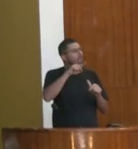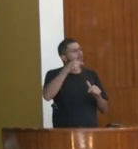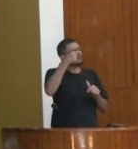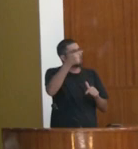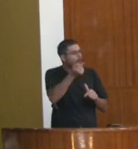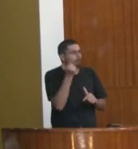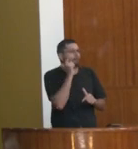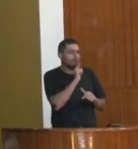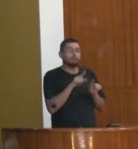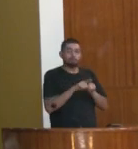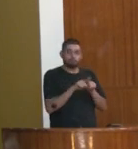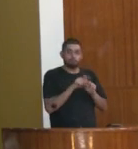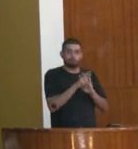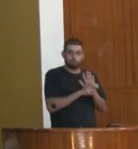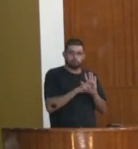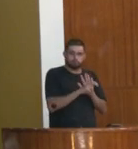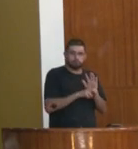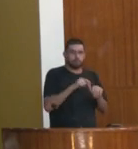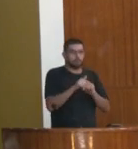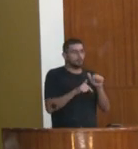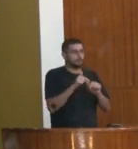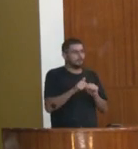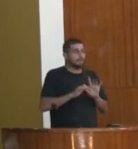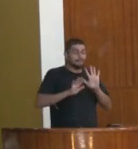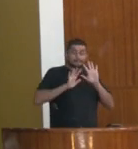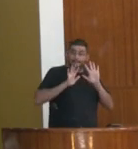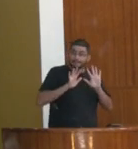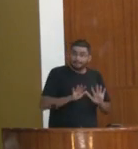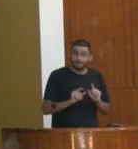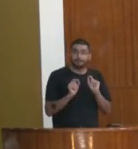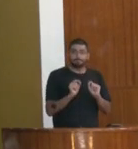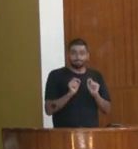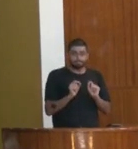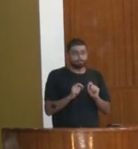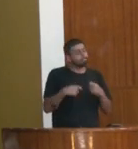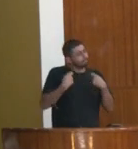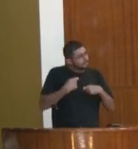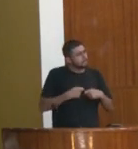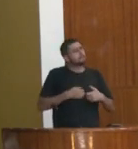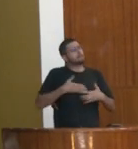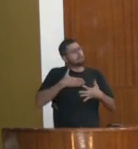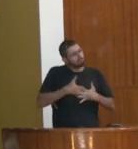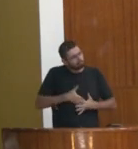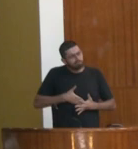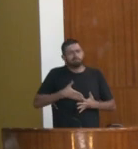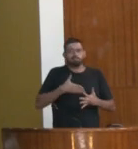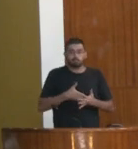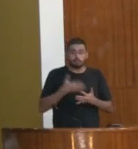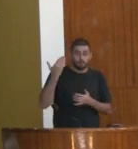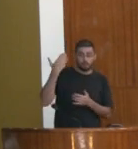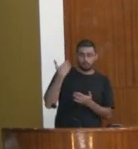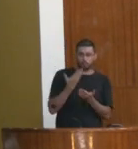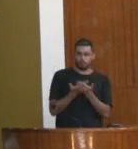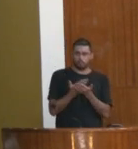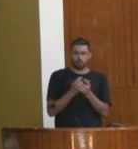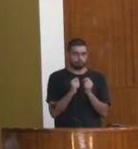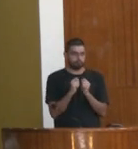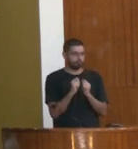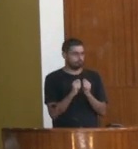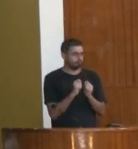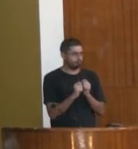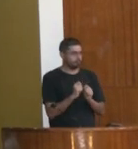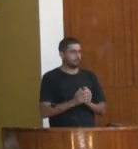funcional, mas mesmo assim você teve que encarar capacitismo, quer dizer, eu lembro que na época eu fazia economia, e